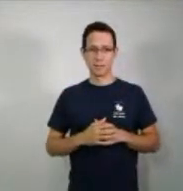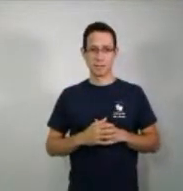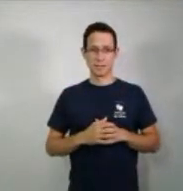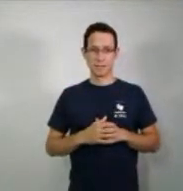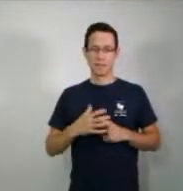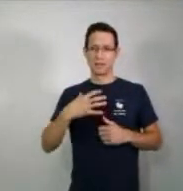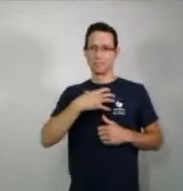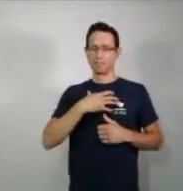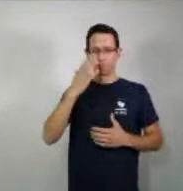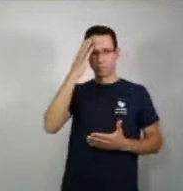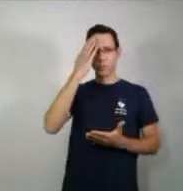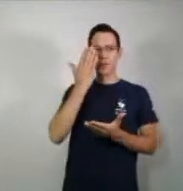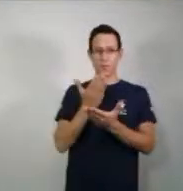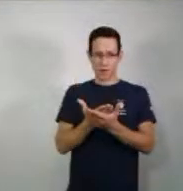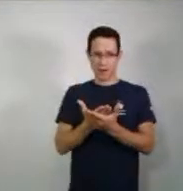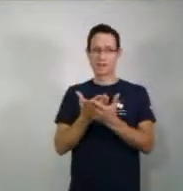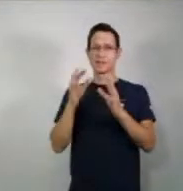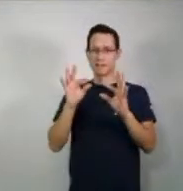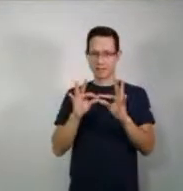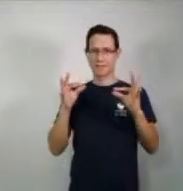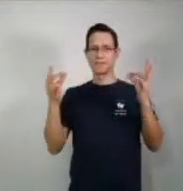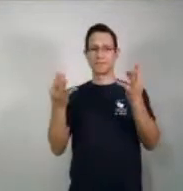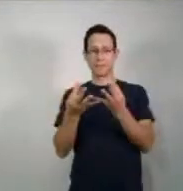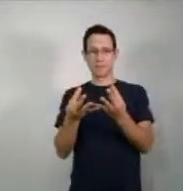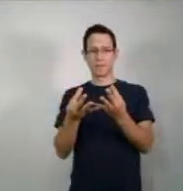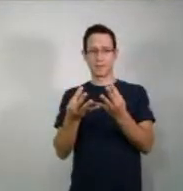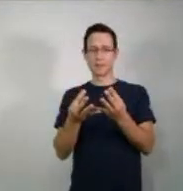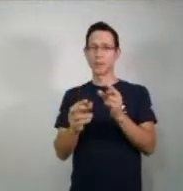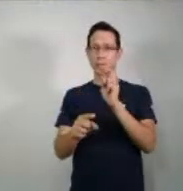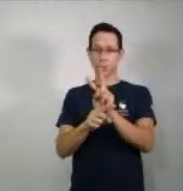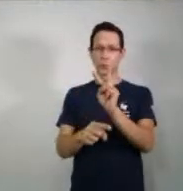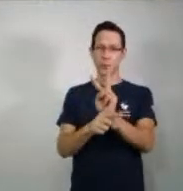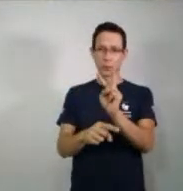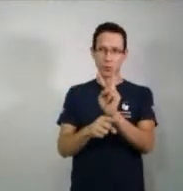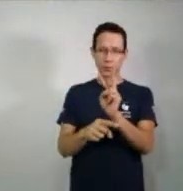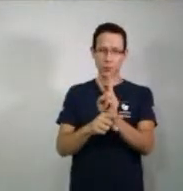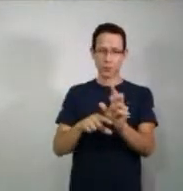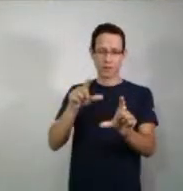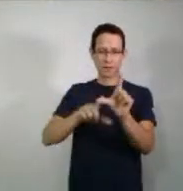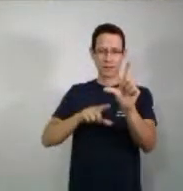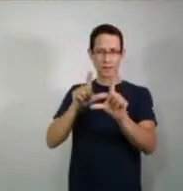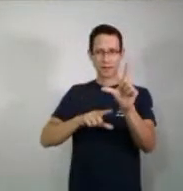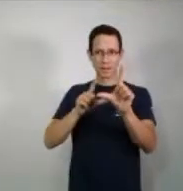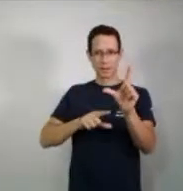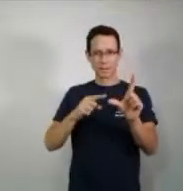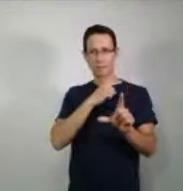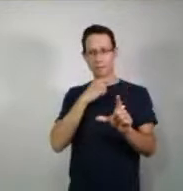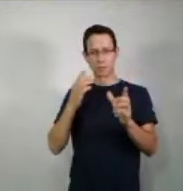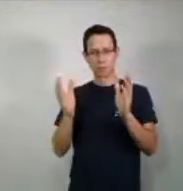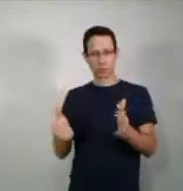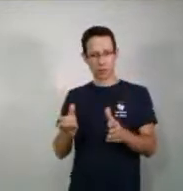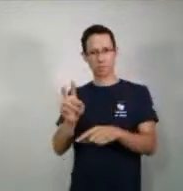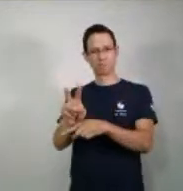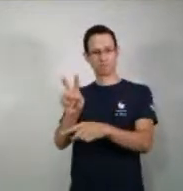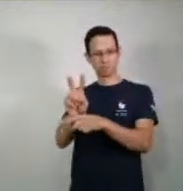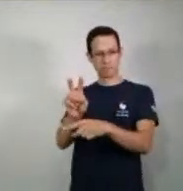essa confiança da família de cuidar da obra póstuma dele. E é uma